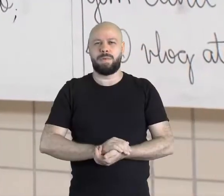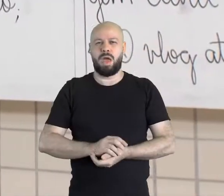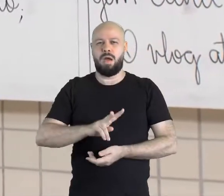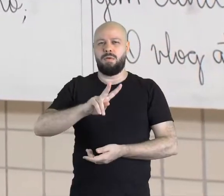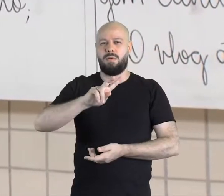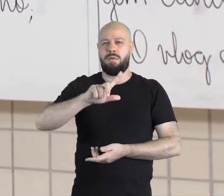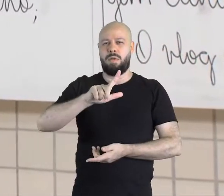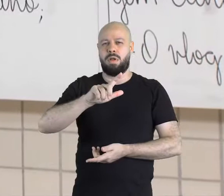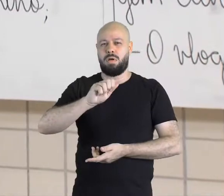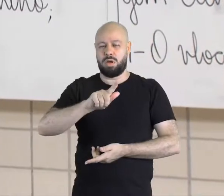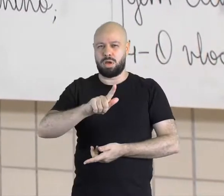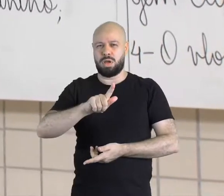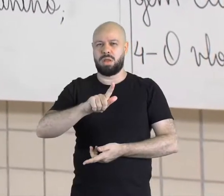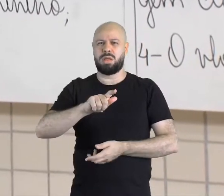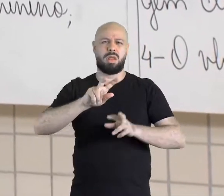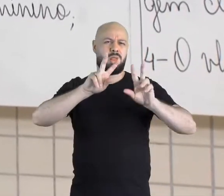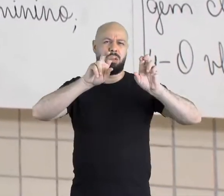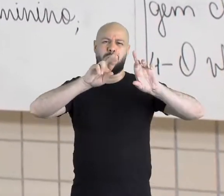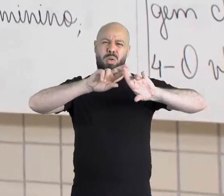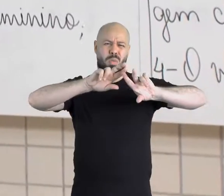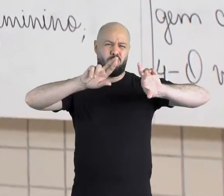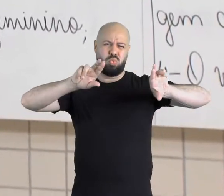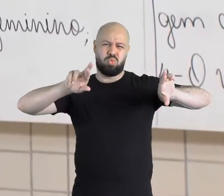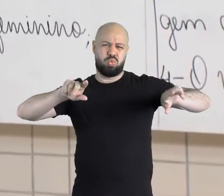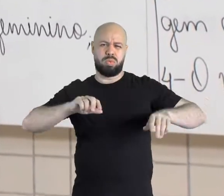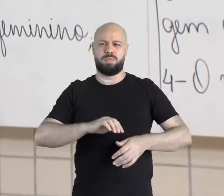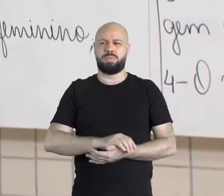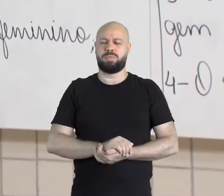eles podem ser sobre vários temas.